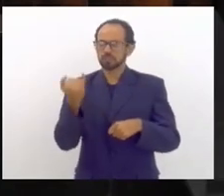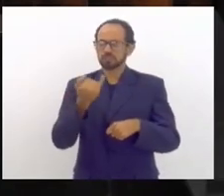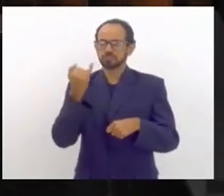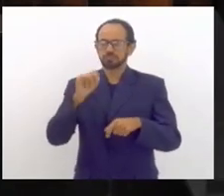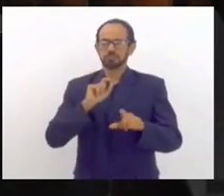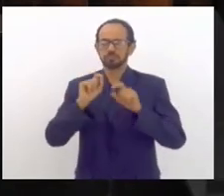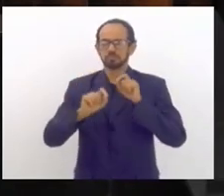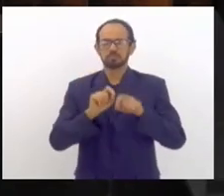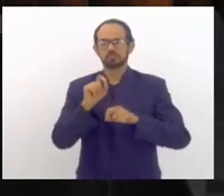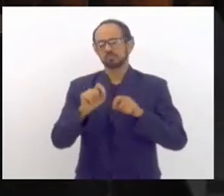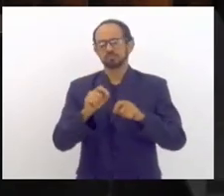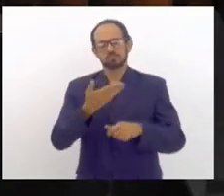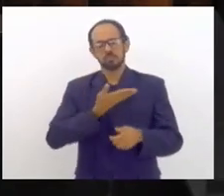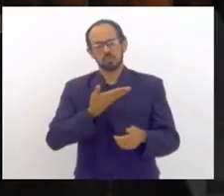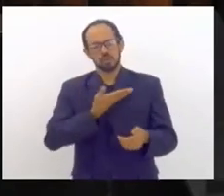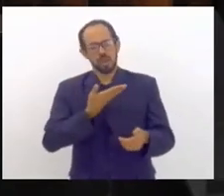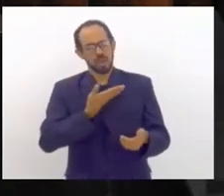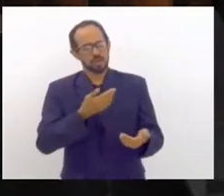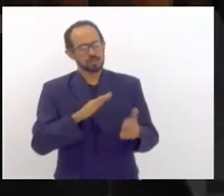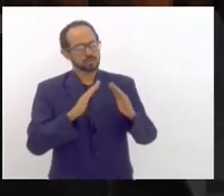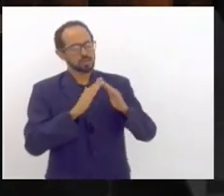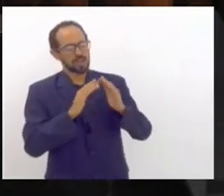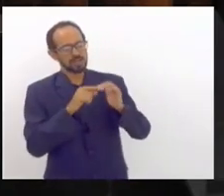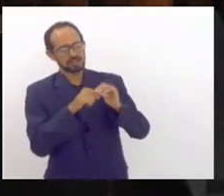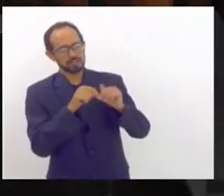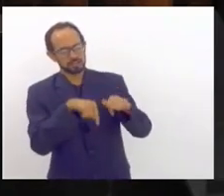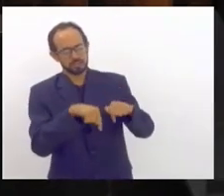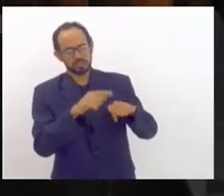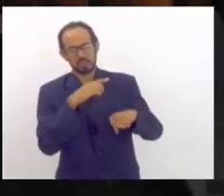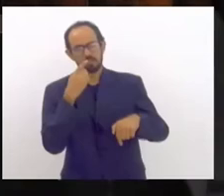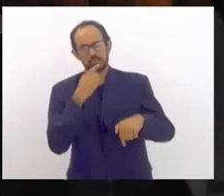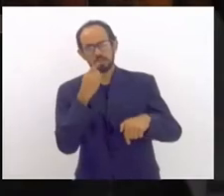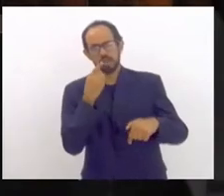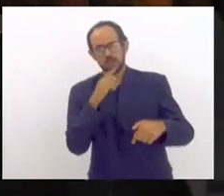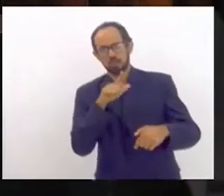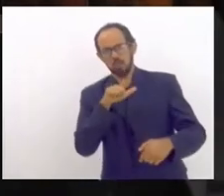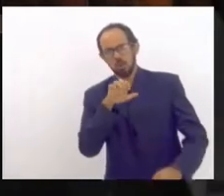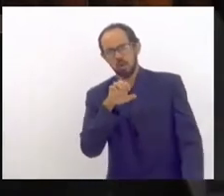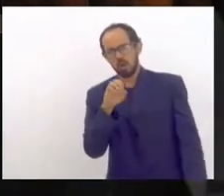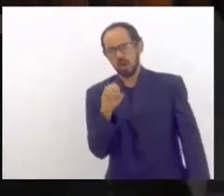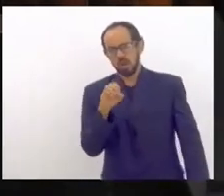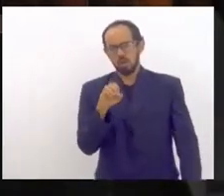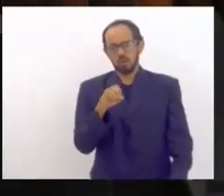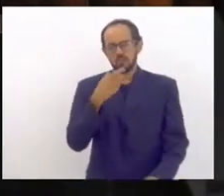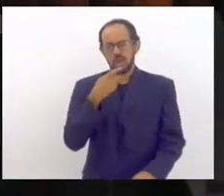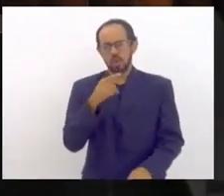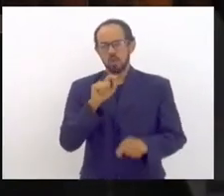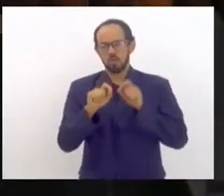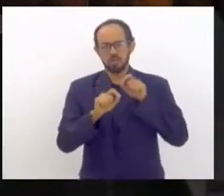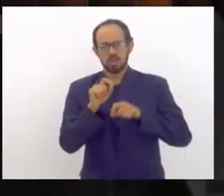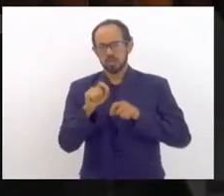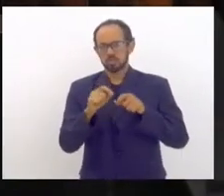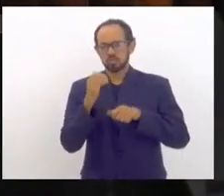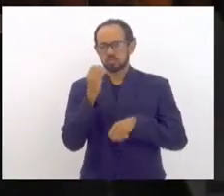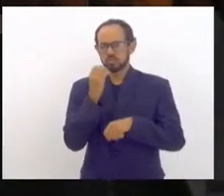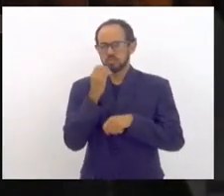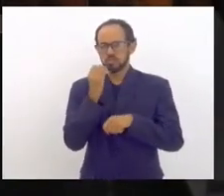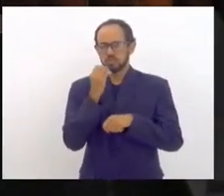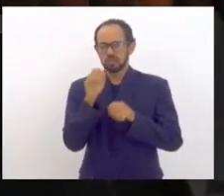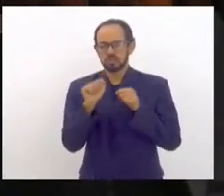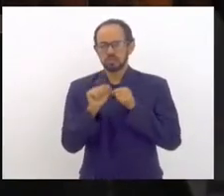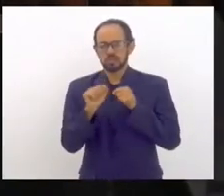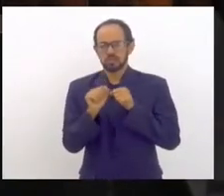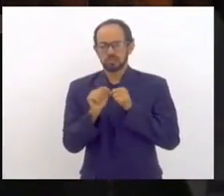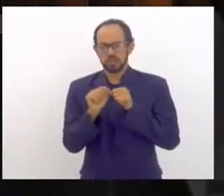nobre companheiro, colega de casa aqui, deputado Léo Vieira, falou até que a gente poderia abrir aqui uma